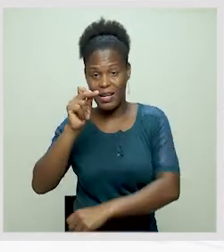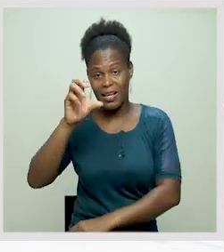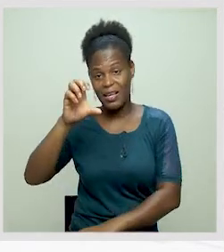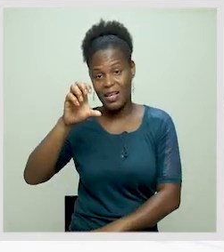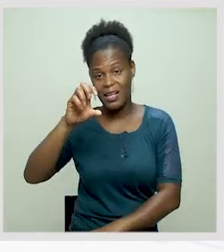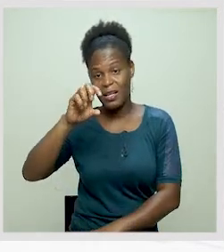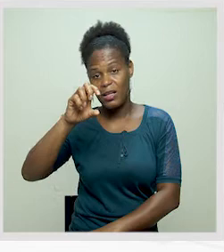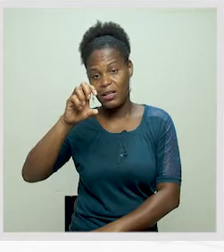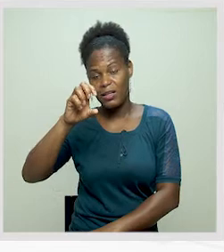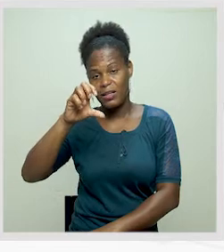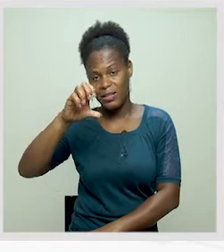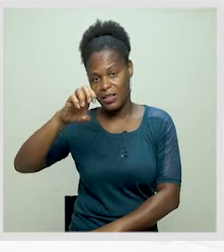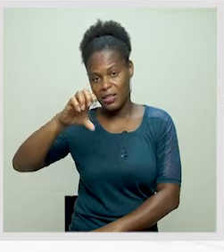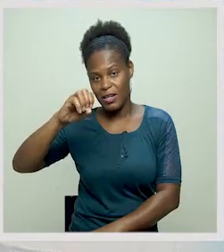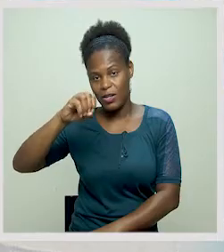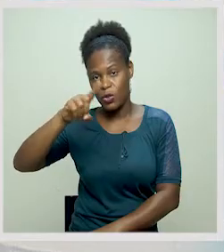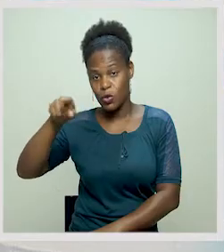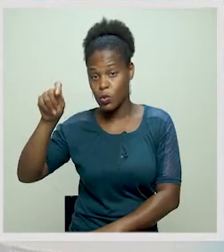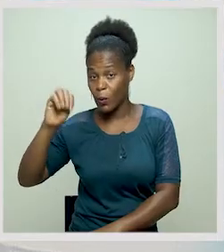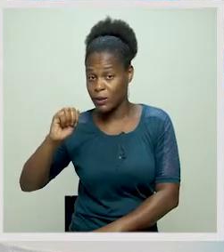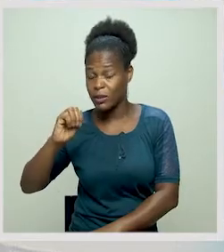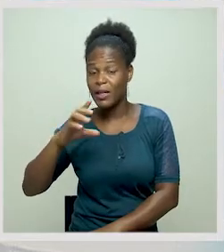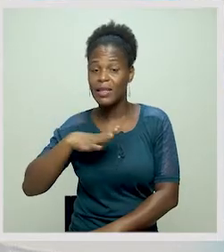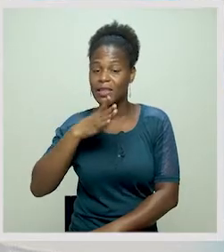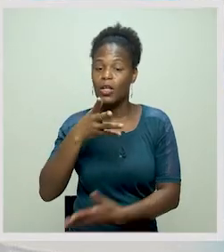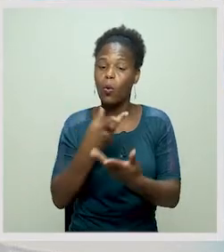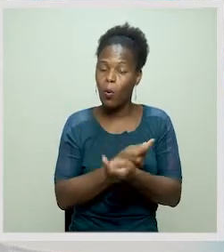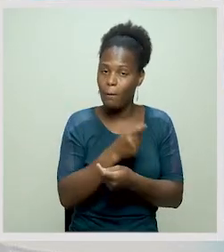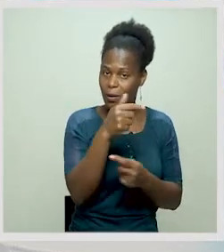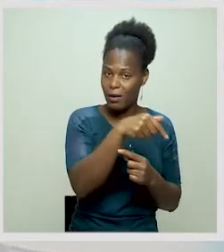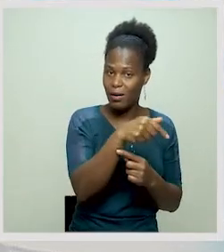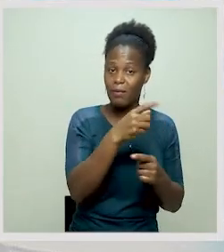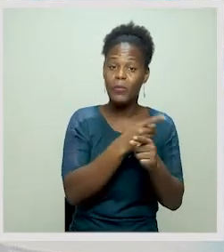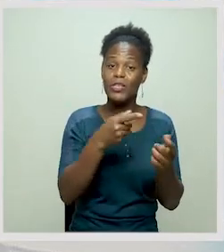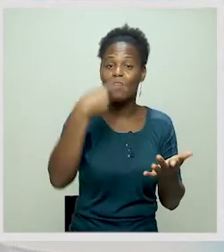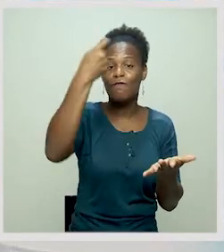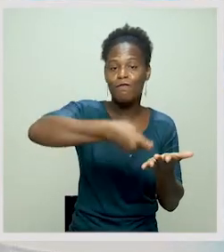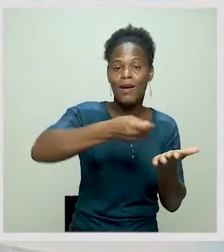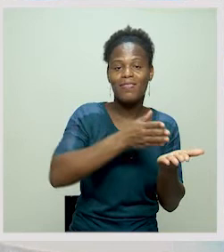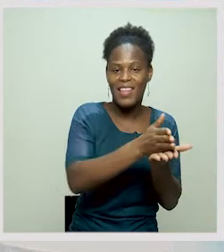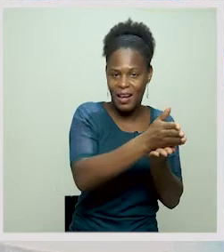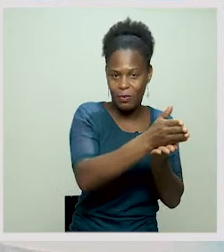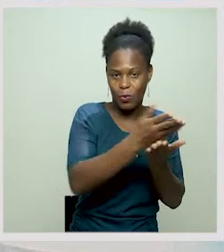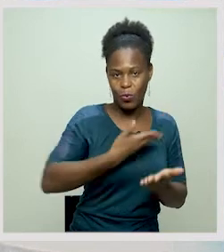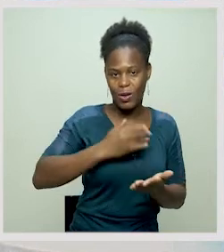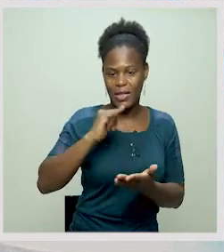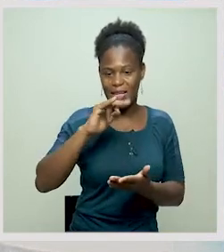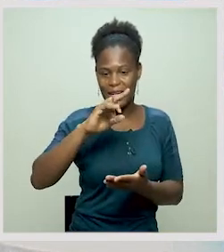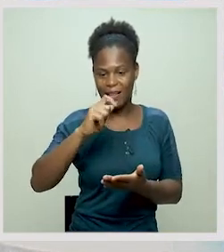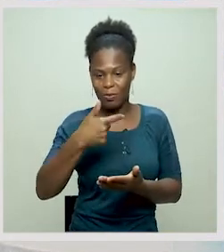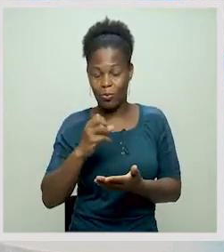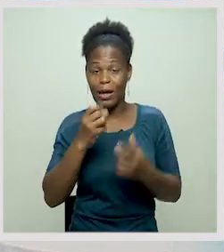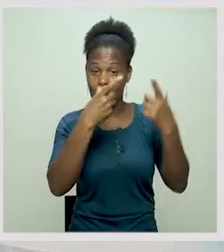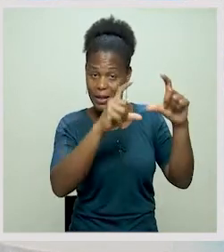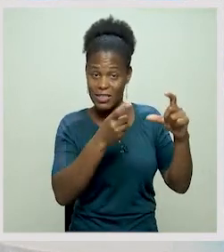compra ações. Vocês estão a ver por que esse financiamento é direto. A empresa, precisando